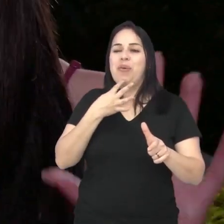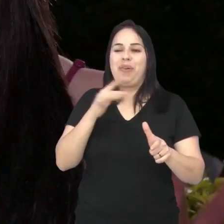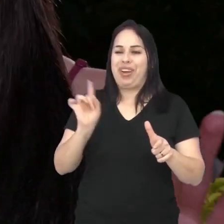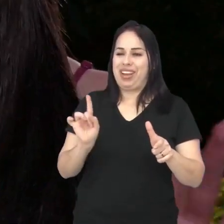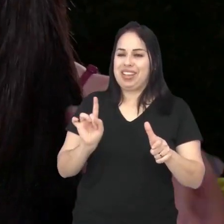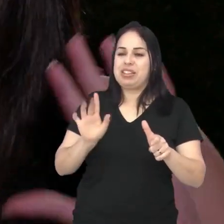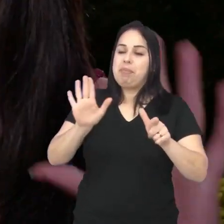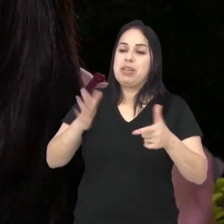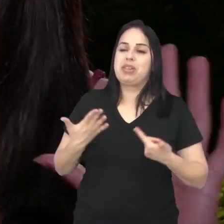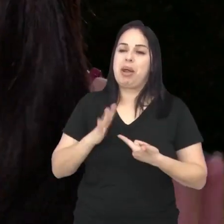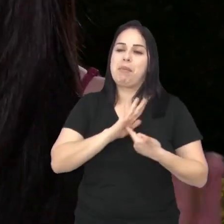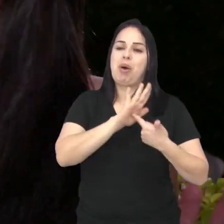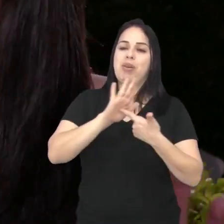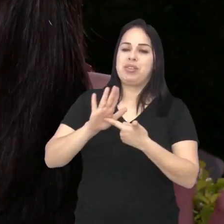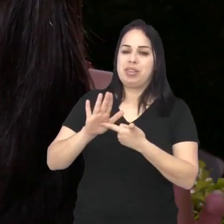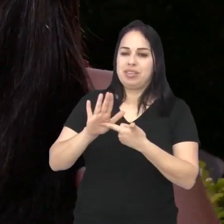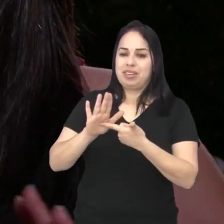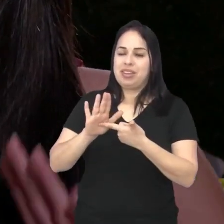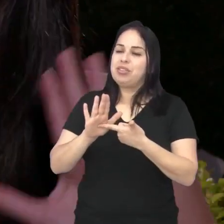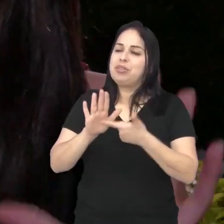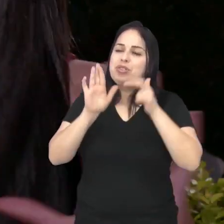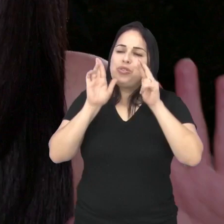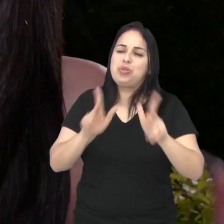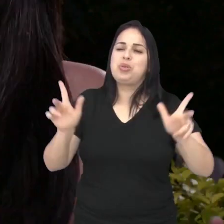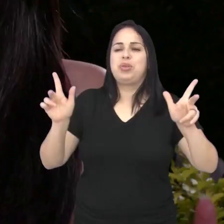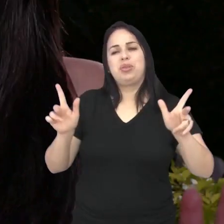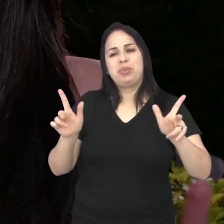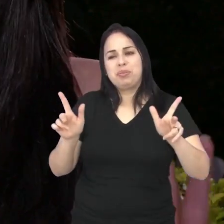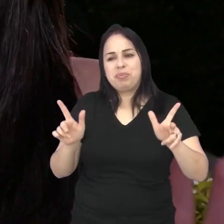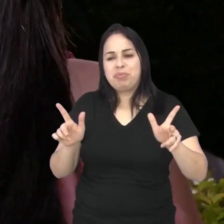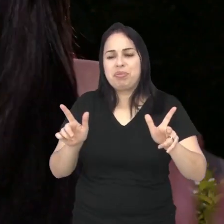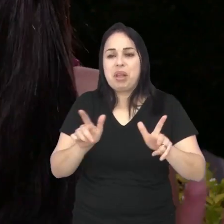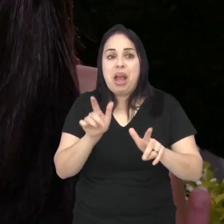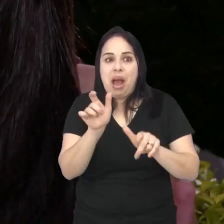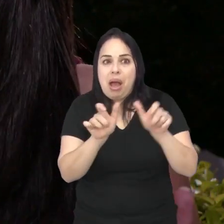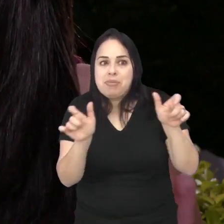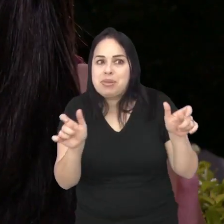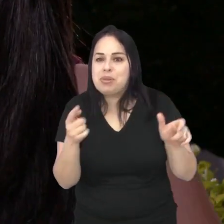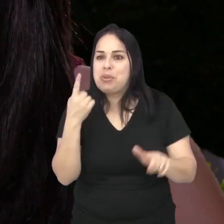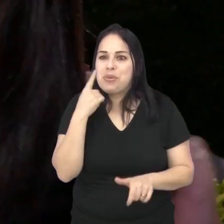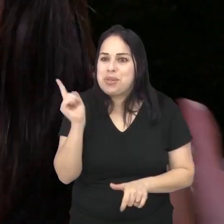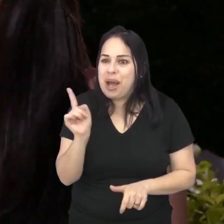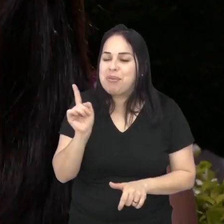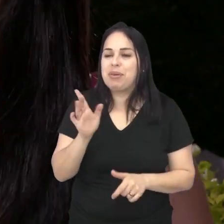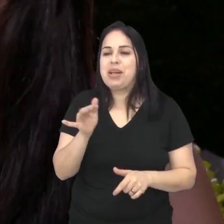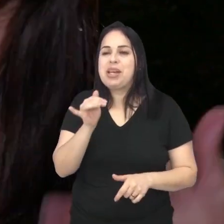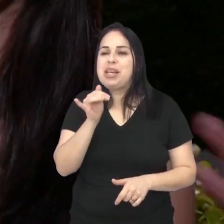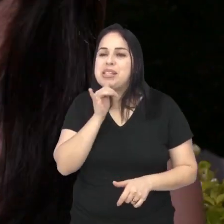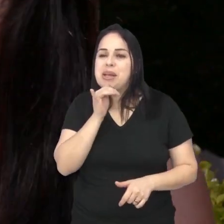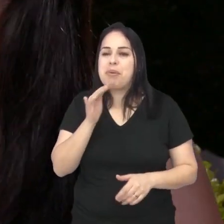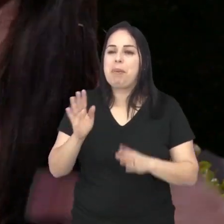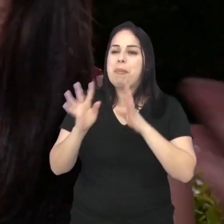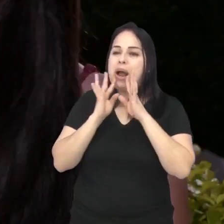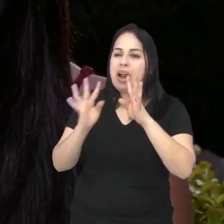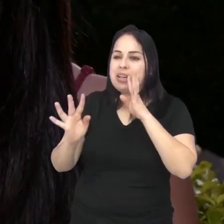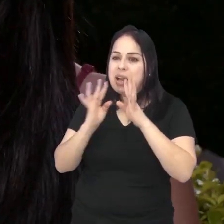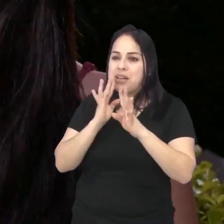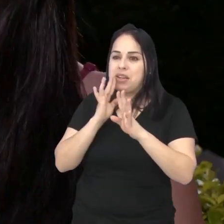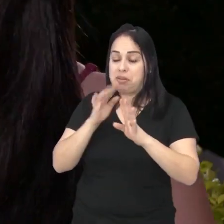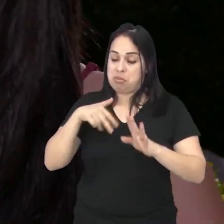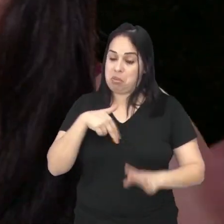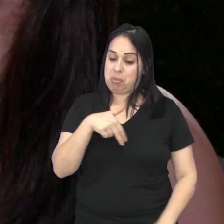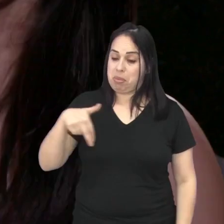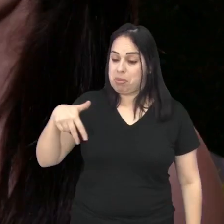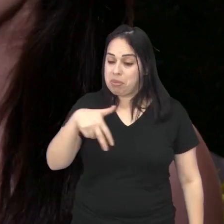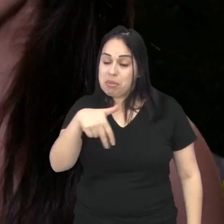são conhecidos, mas a gente quer mostrar uma peculiaridade, alguma coisa que a população ainda não sabe, como por exemplo o Parque da Cidade,